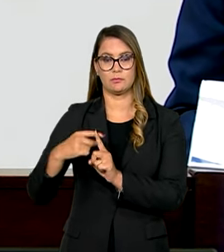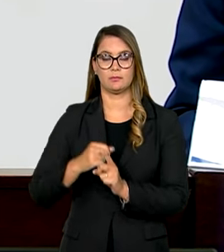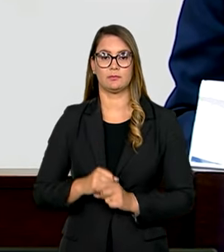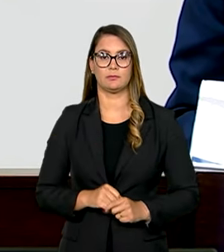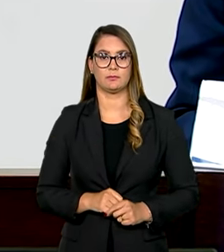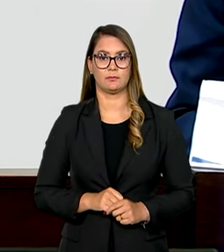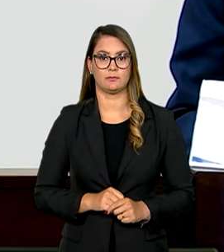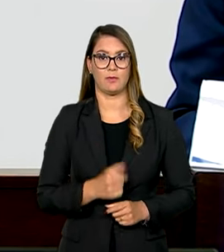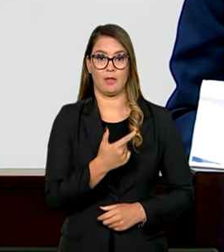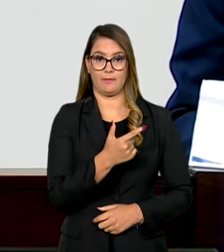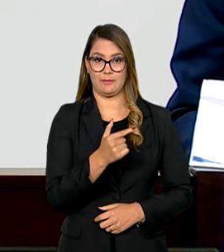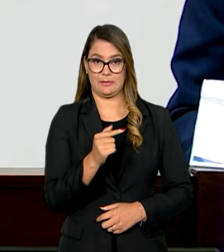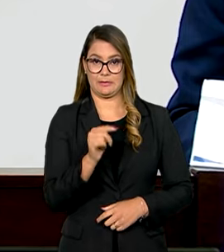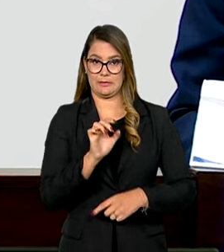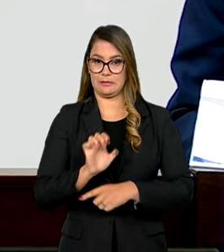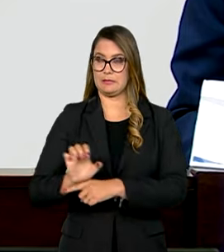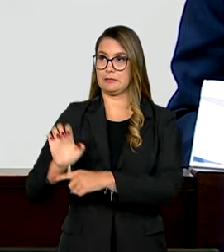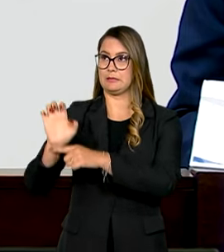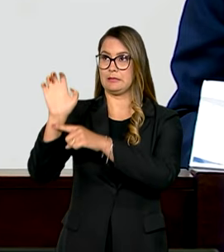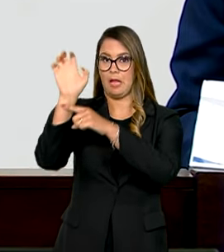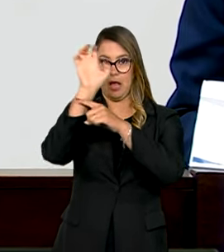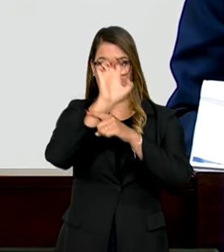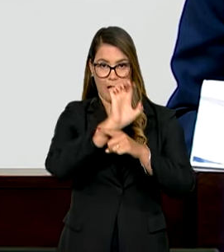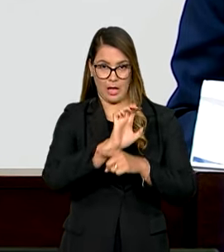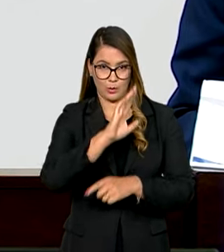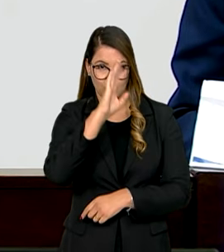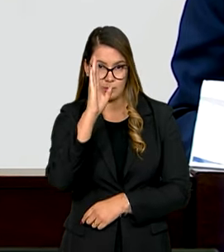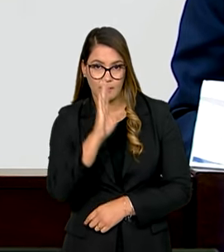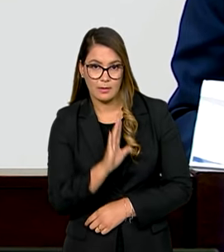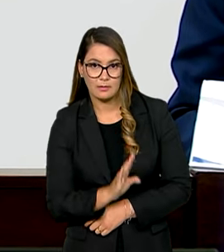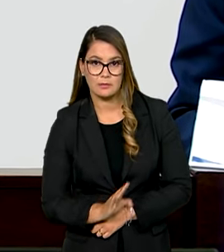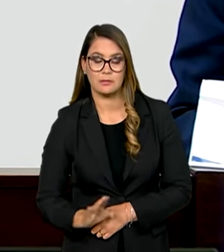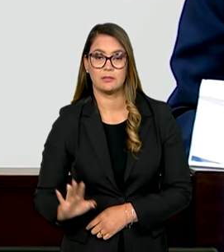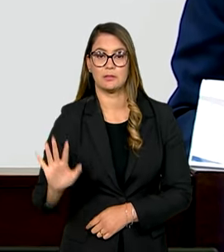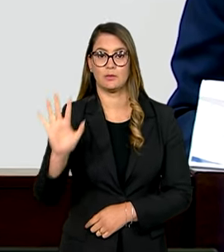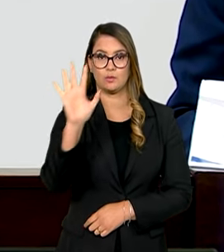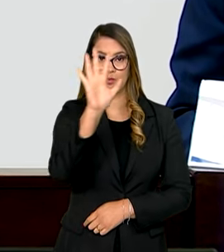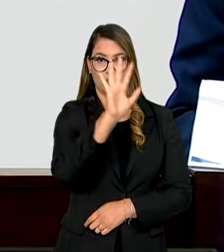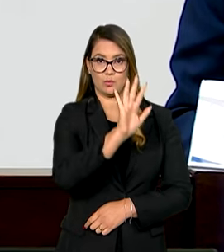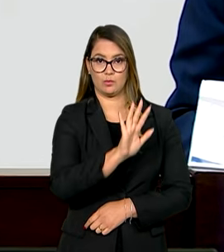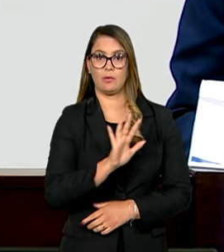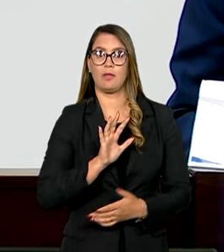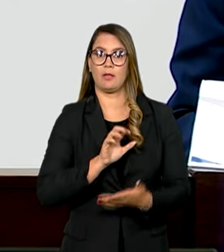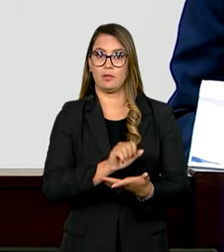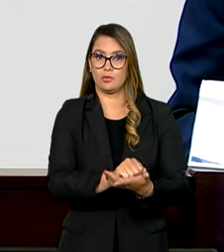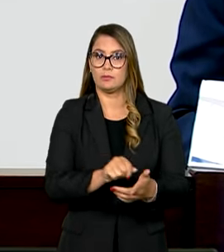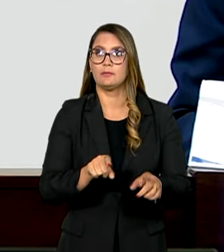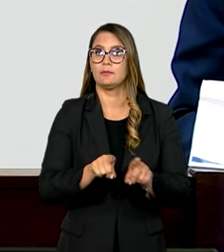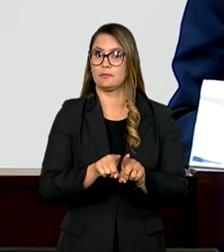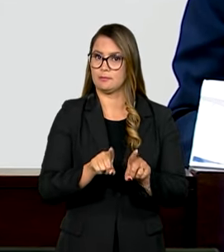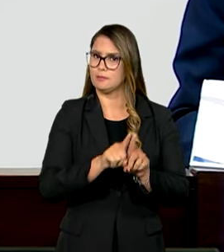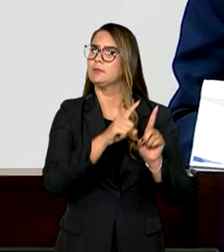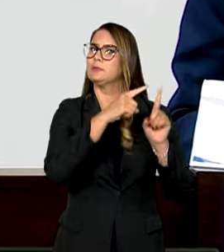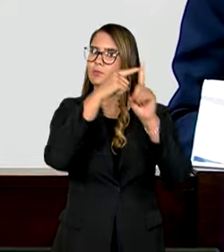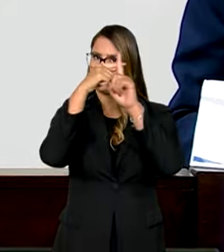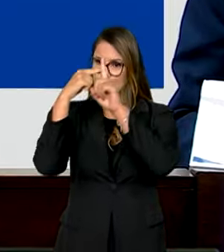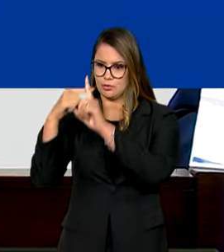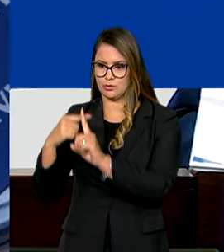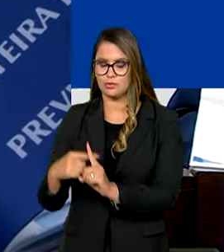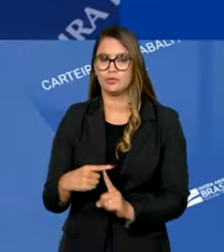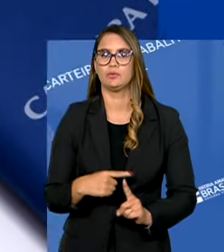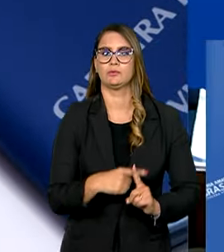Os 27 estados também da federação, né, registraram também saldos positivos.